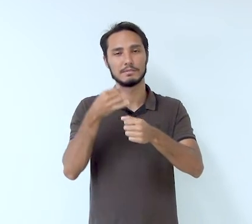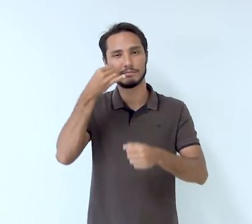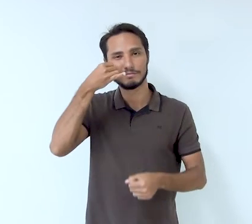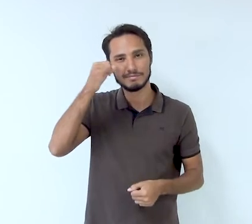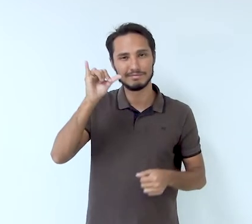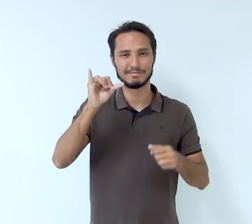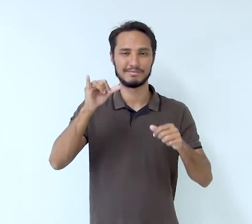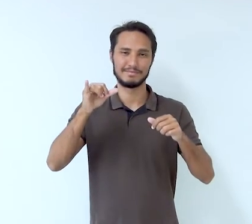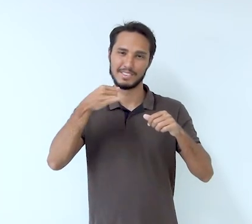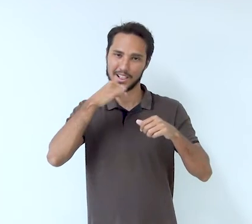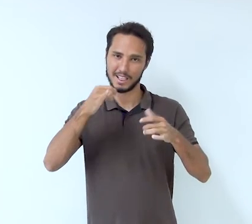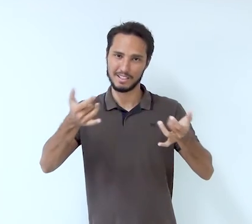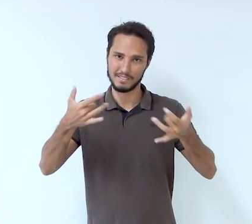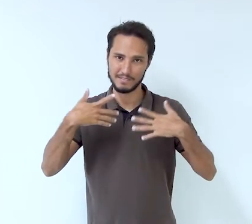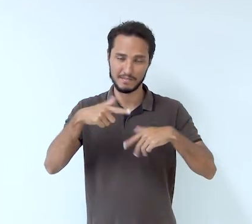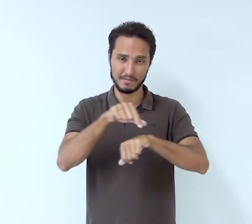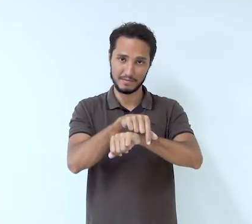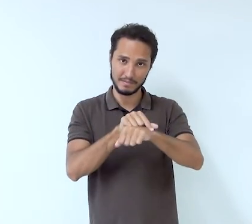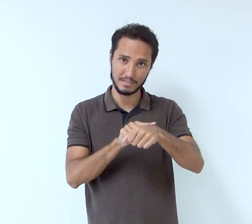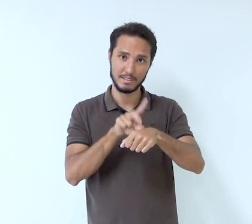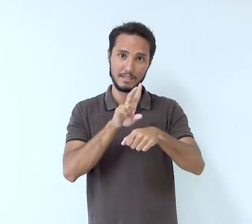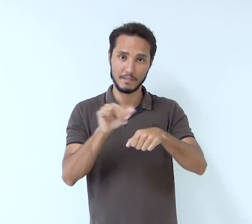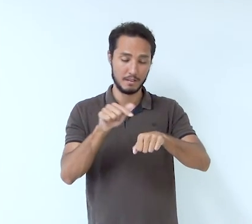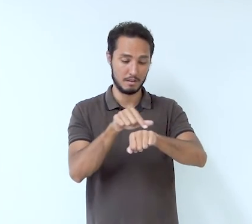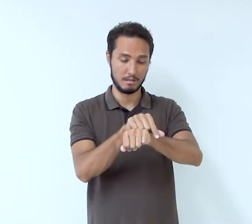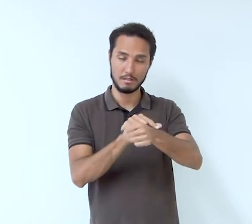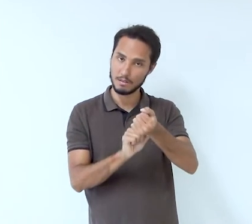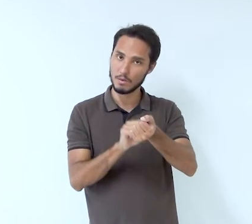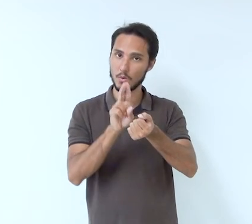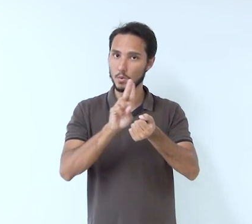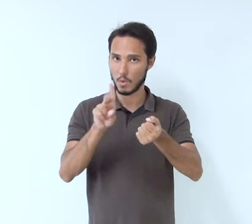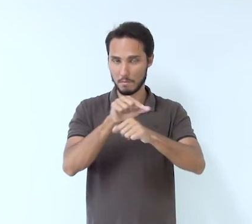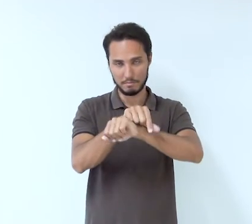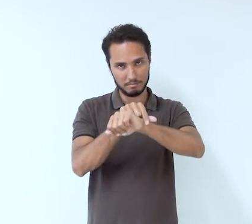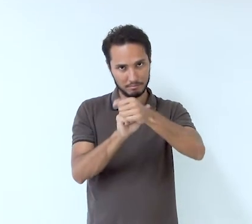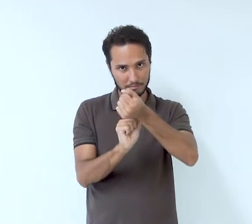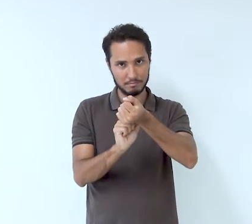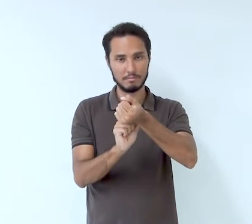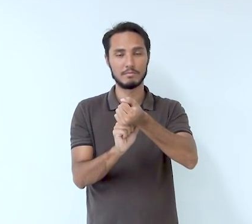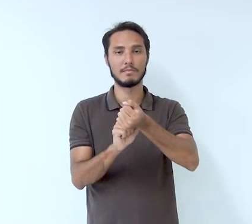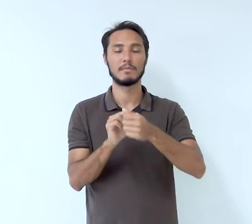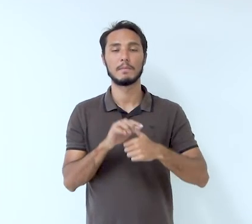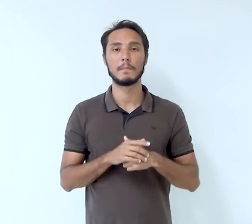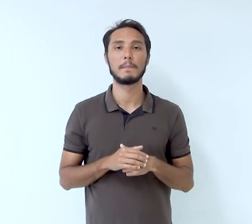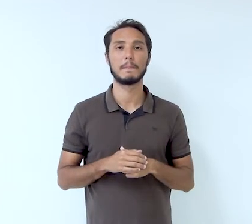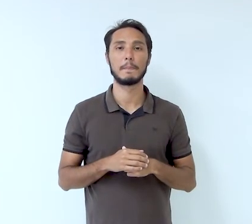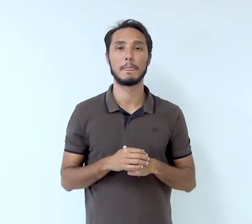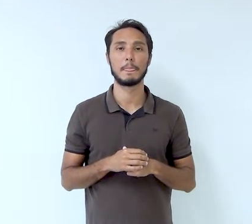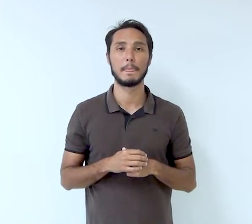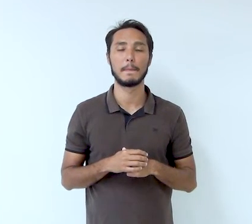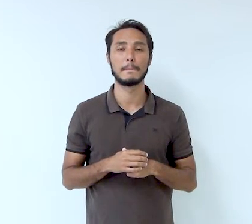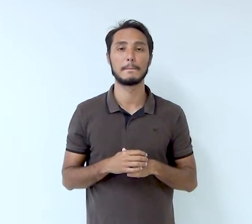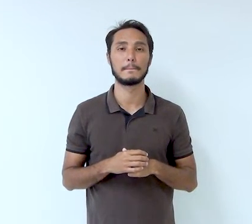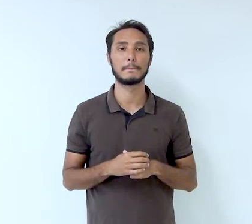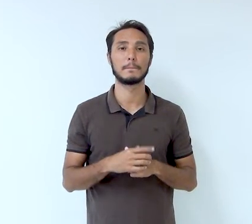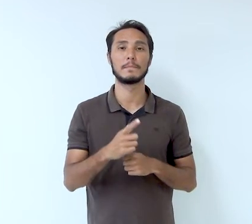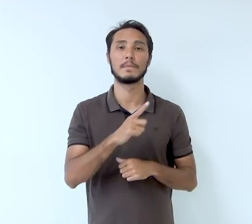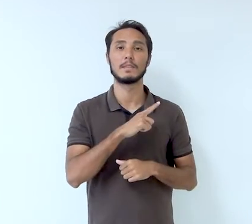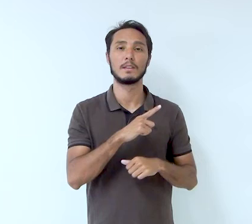pulseira antiestática, né? A pulseira antiestática ela vai no pulso, como o próprio nome diz, né? Ou no punho,